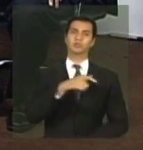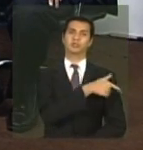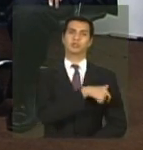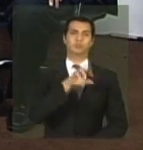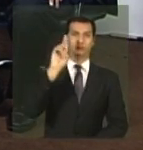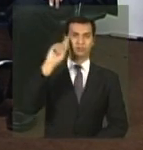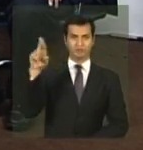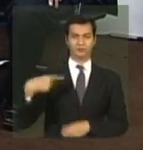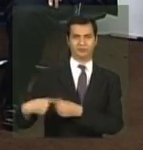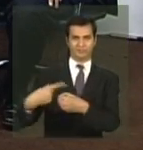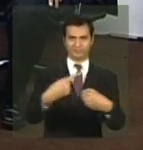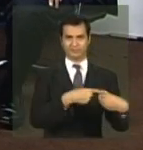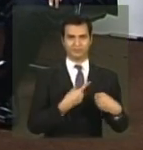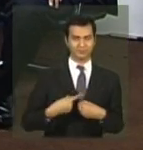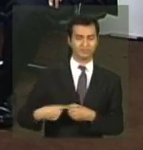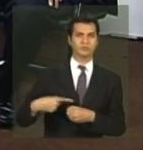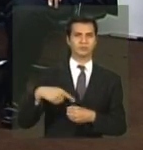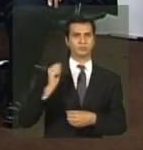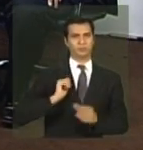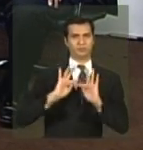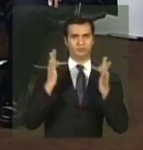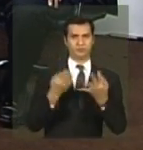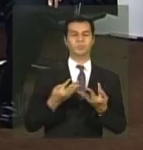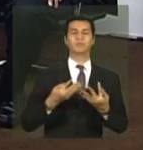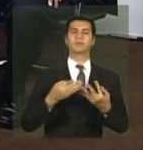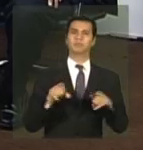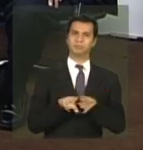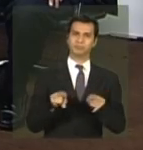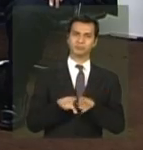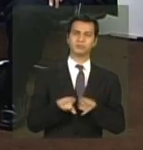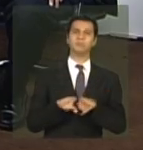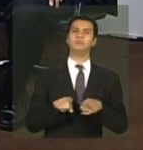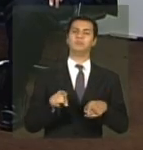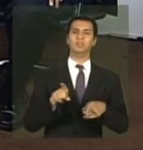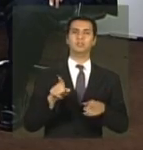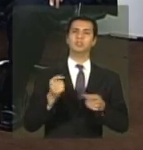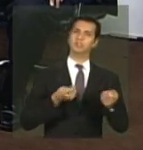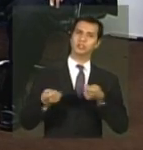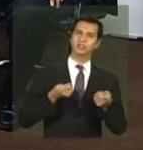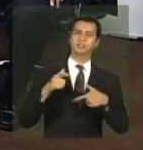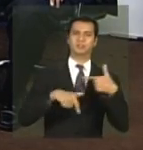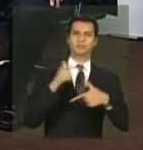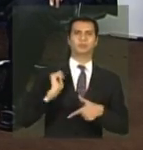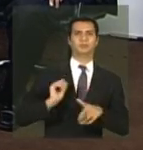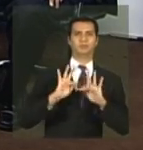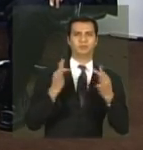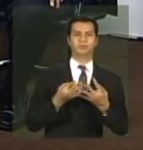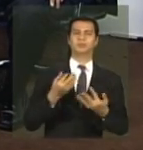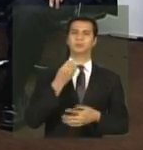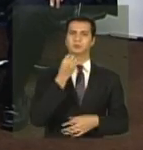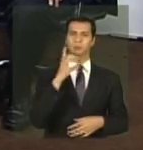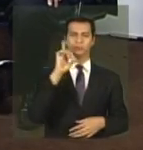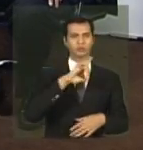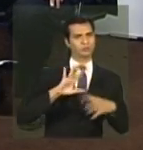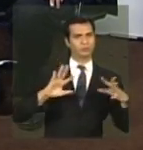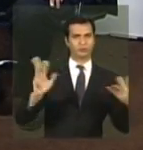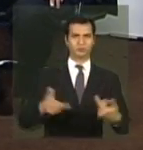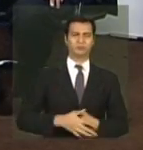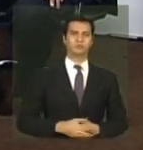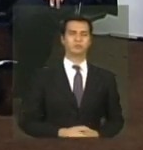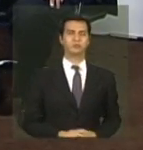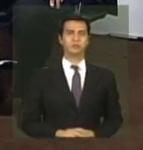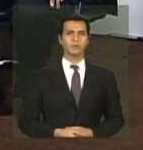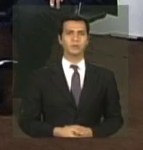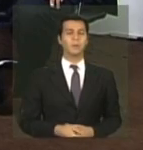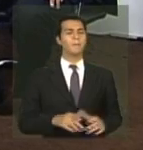programa Bolsa, operadores municipais Master. Bom dia, Mauro. Bom dia. Bom dia. Bom, a primeira